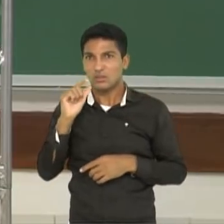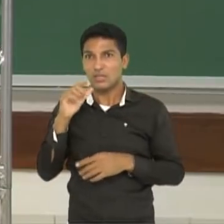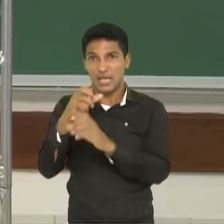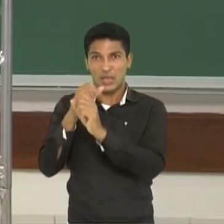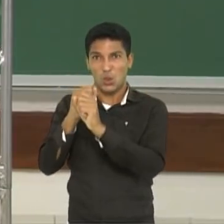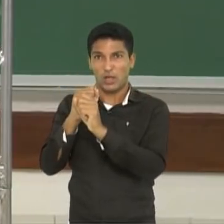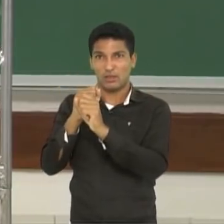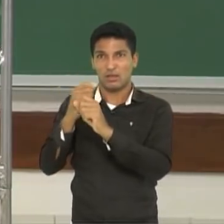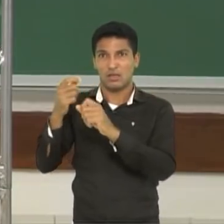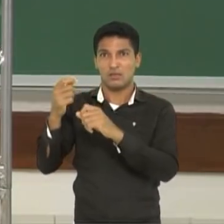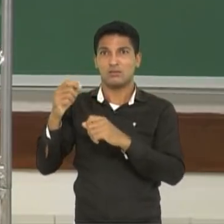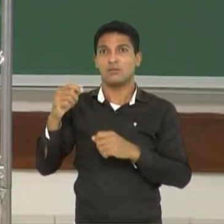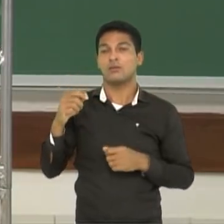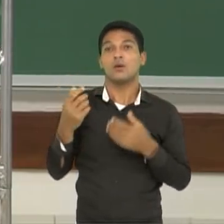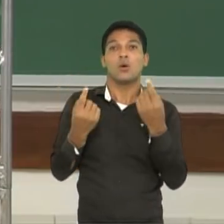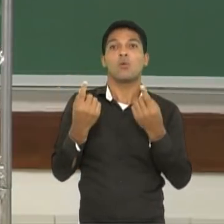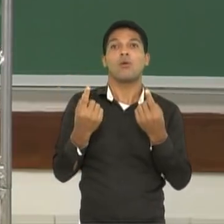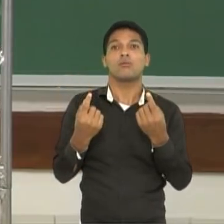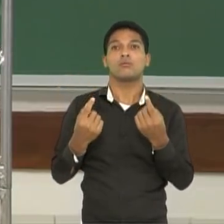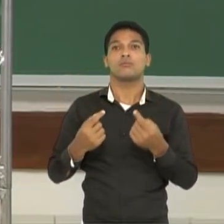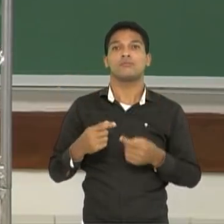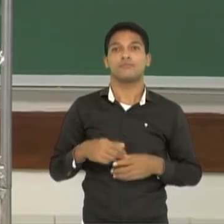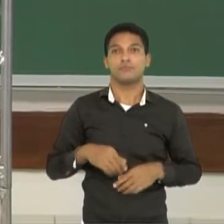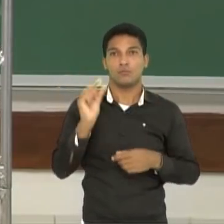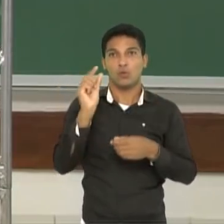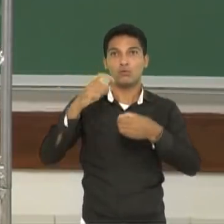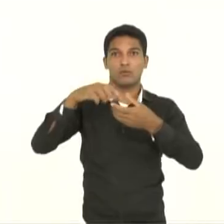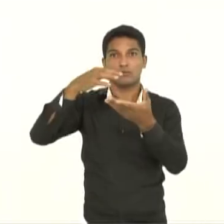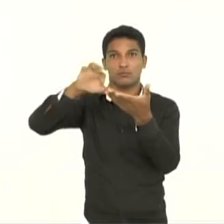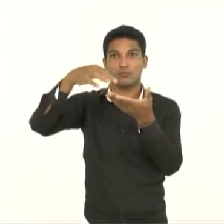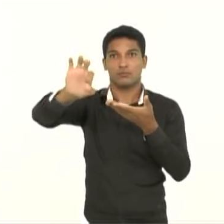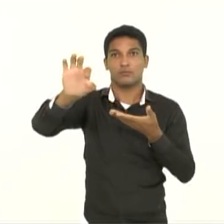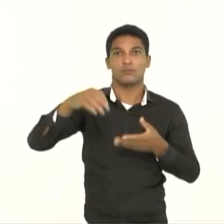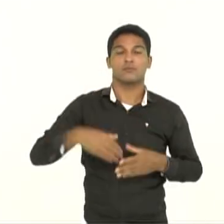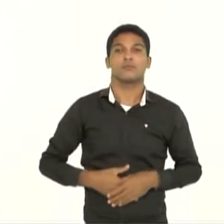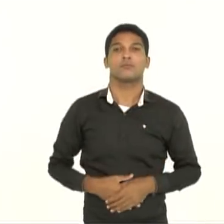tente responder, logo a gente volta para corrigir.